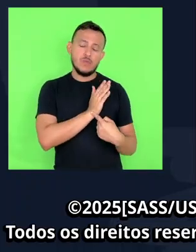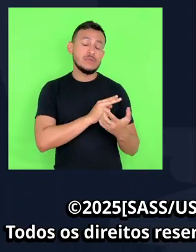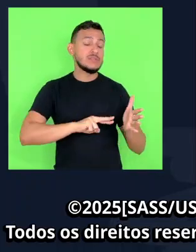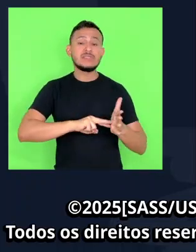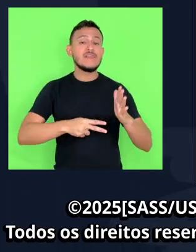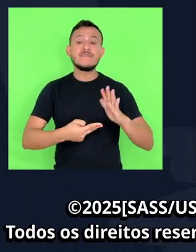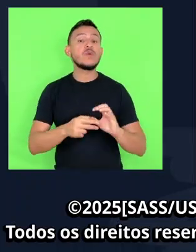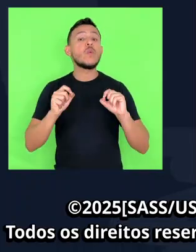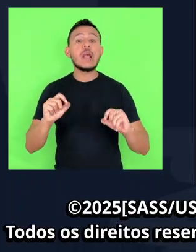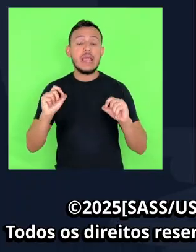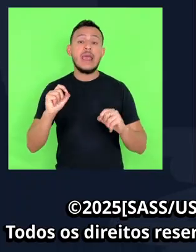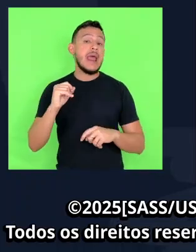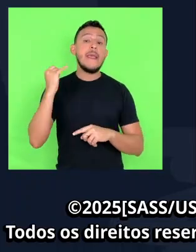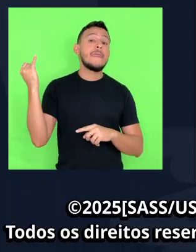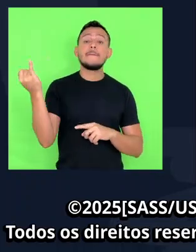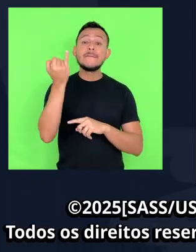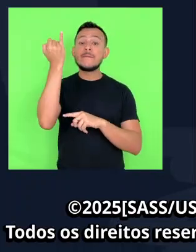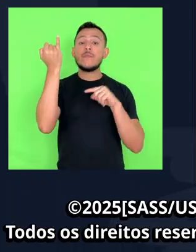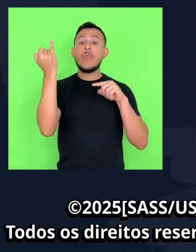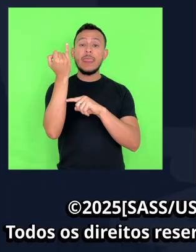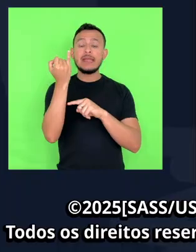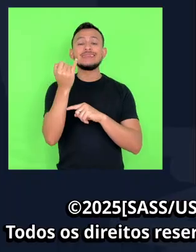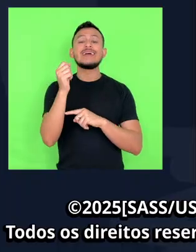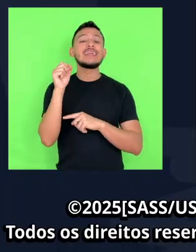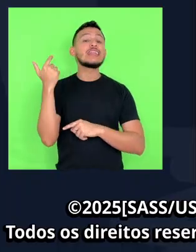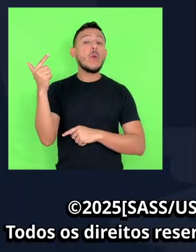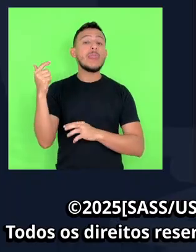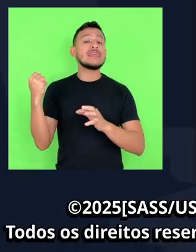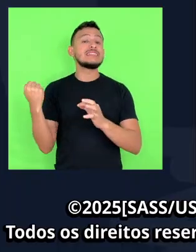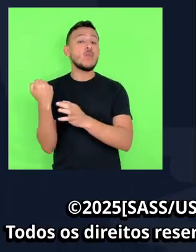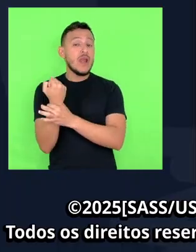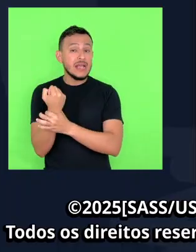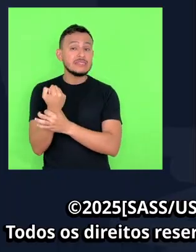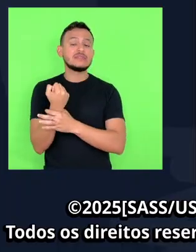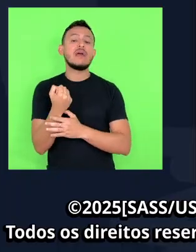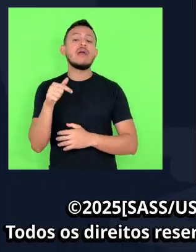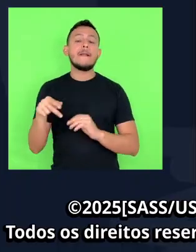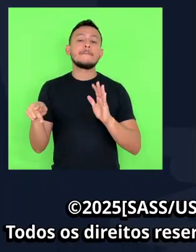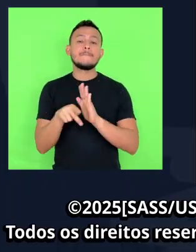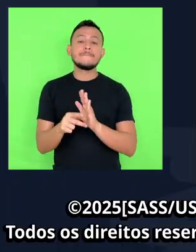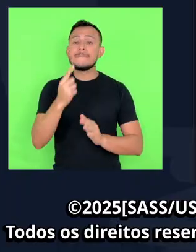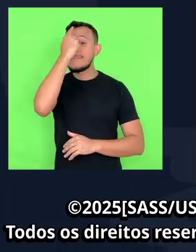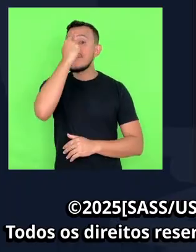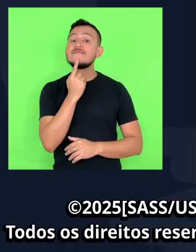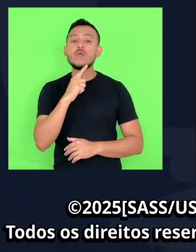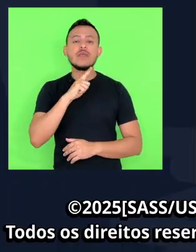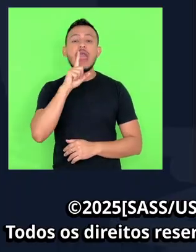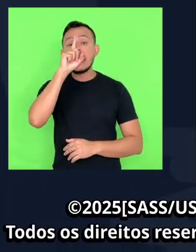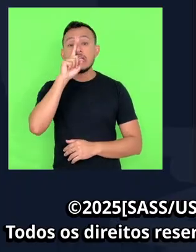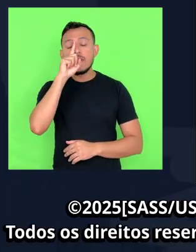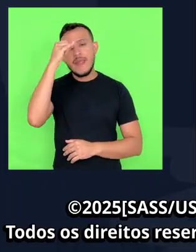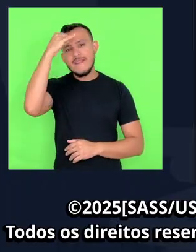demonstra a importância da insegurança alimentar na determinação de perfis de